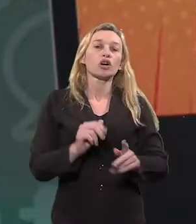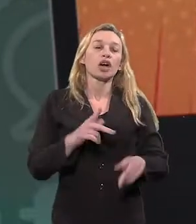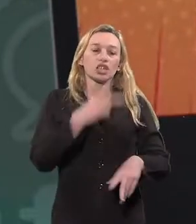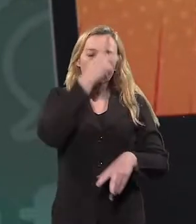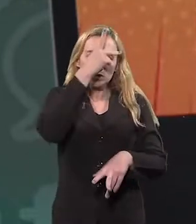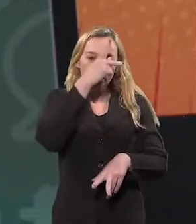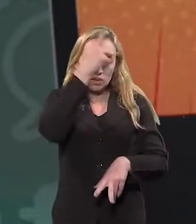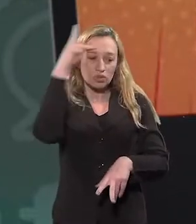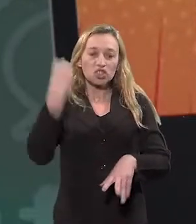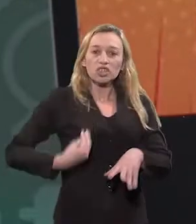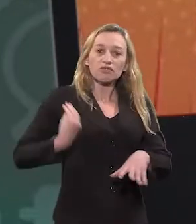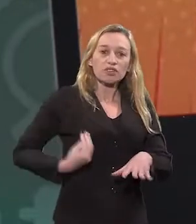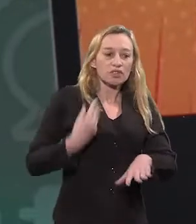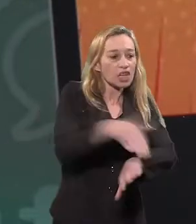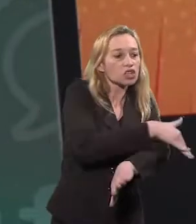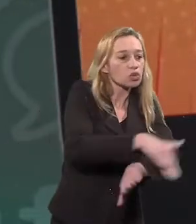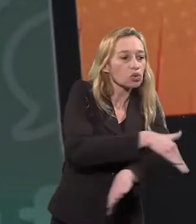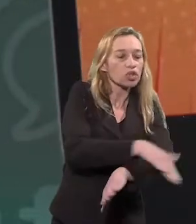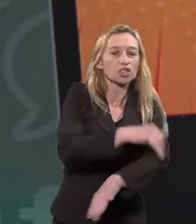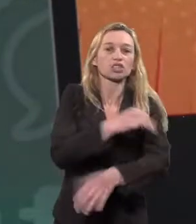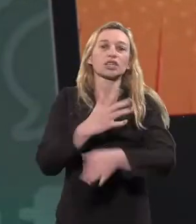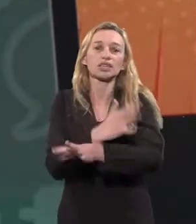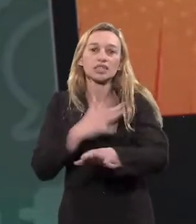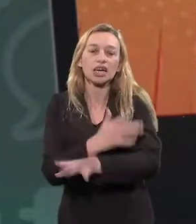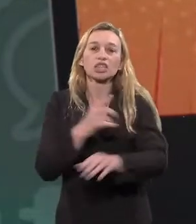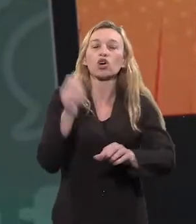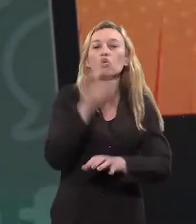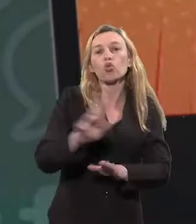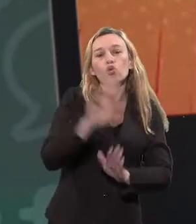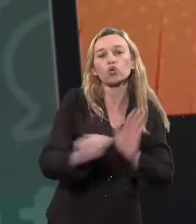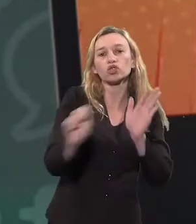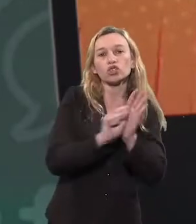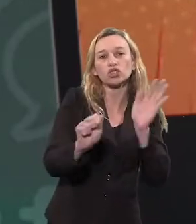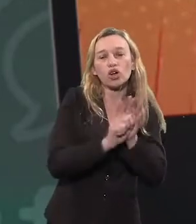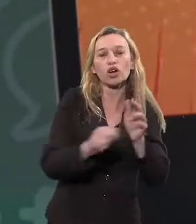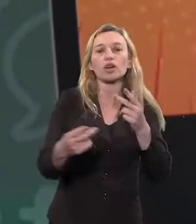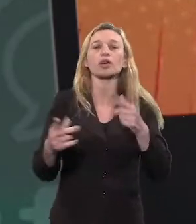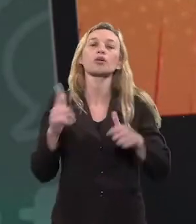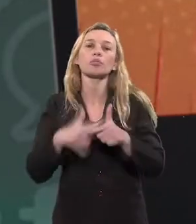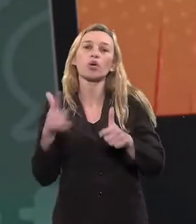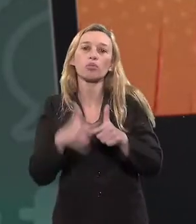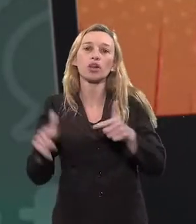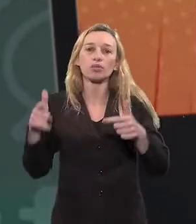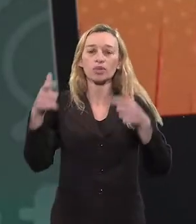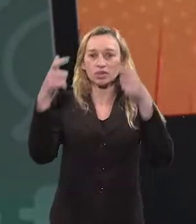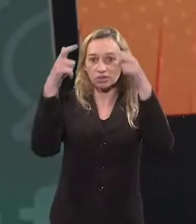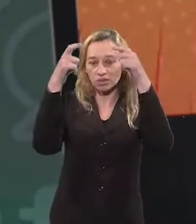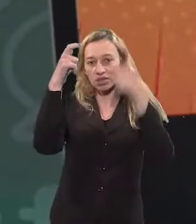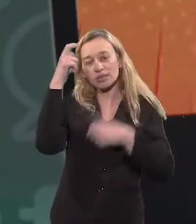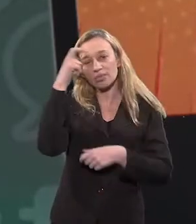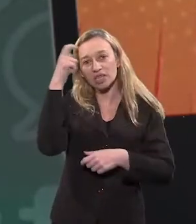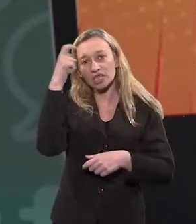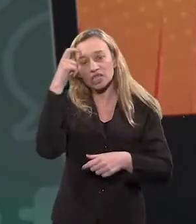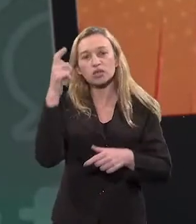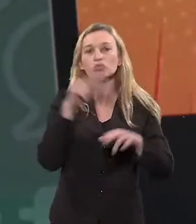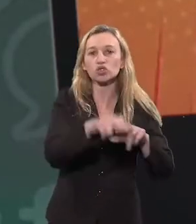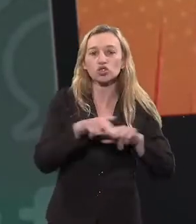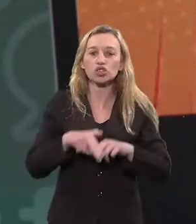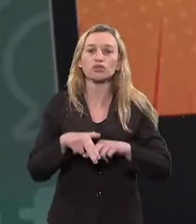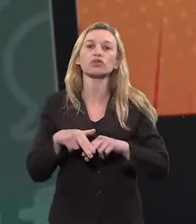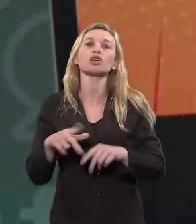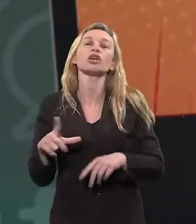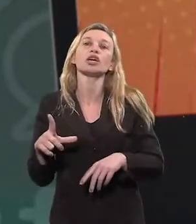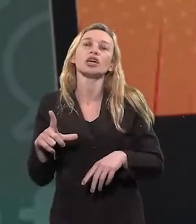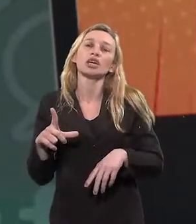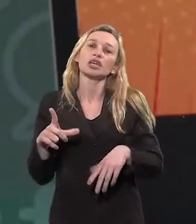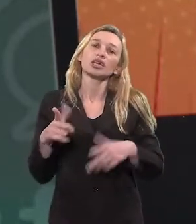vive pelas ruas da cidade. O uso de drogas, problemas psicológicos, familiares e financeiros são alguns dos motivos que